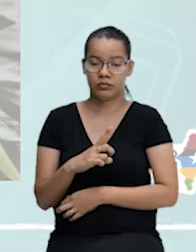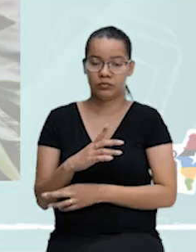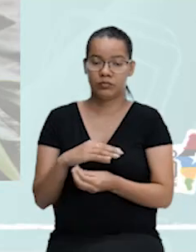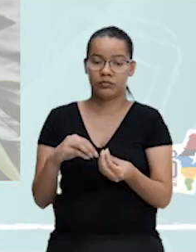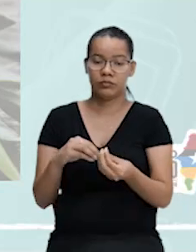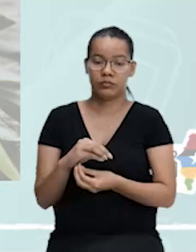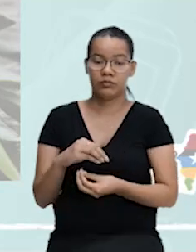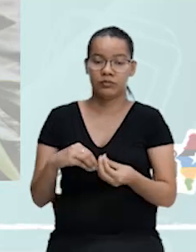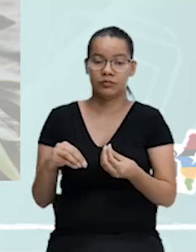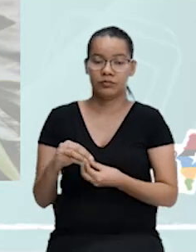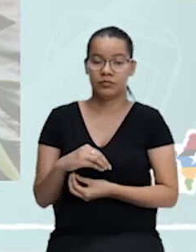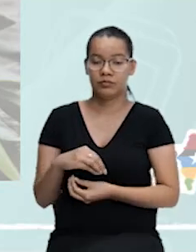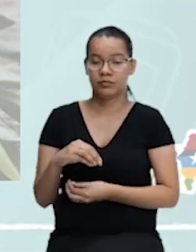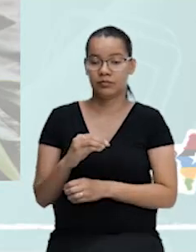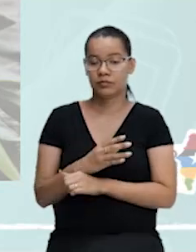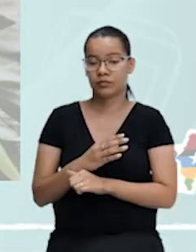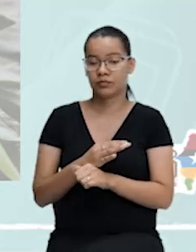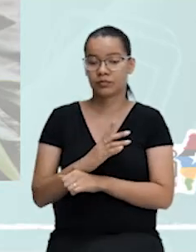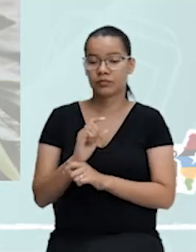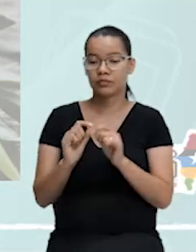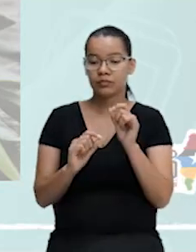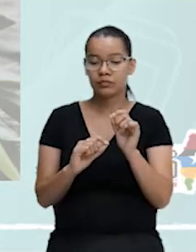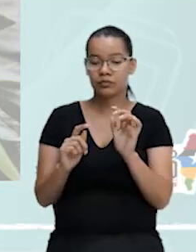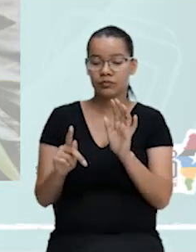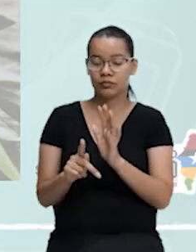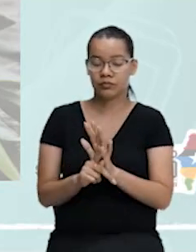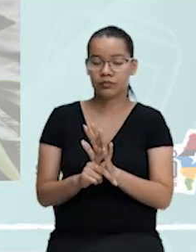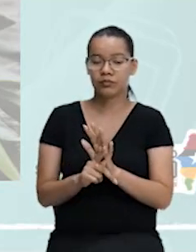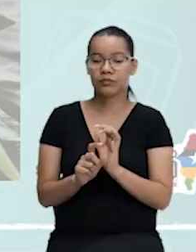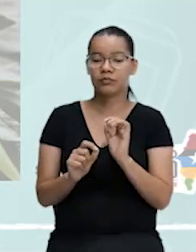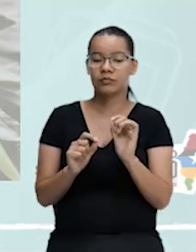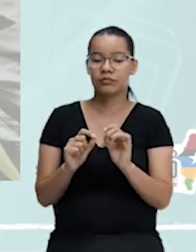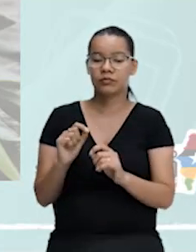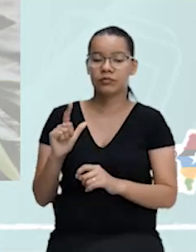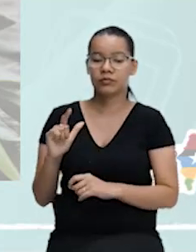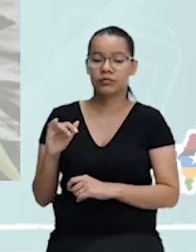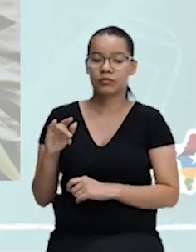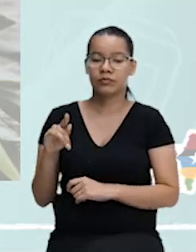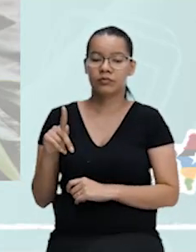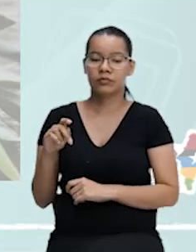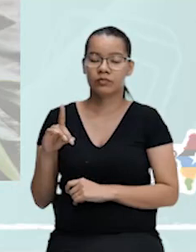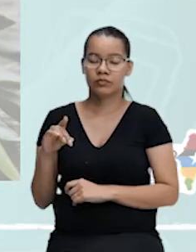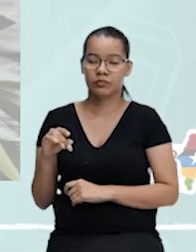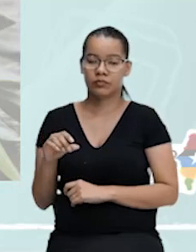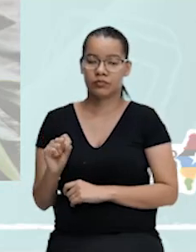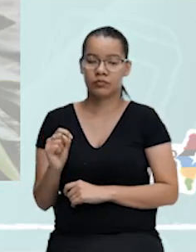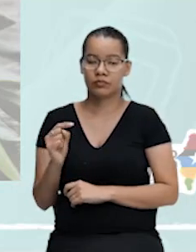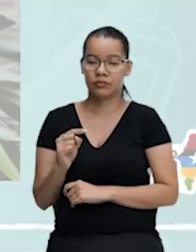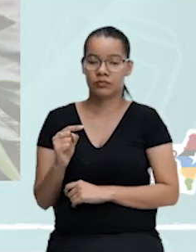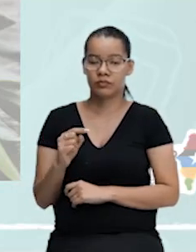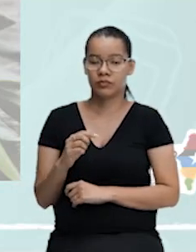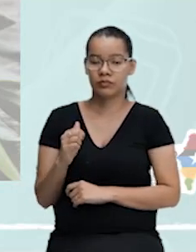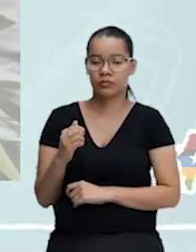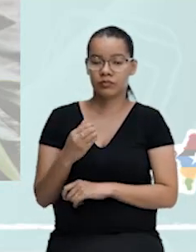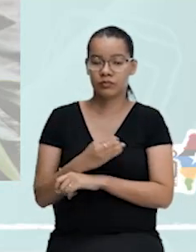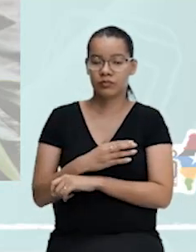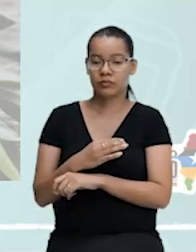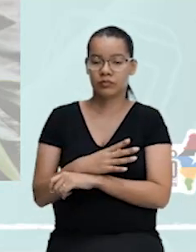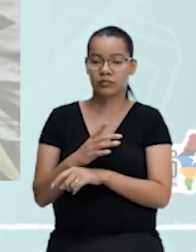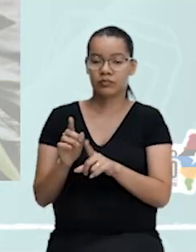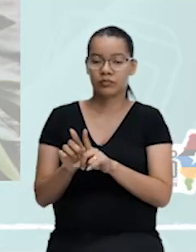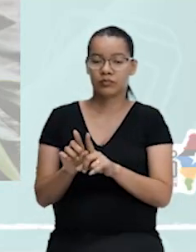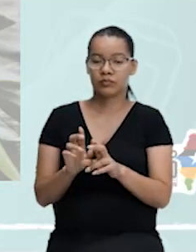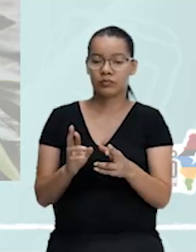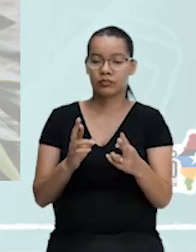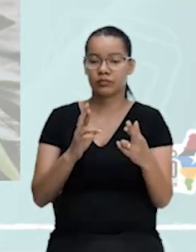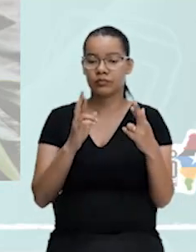de ácidos graxos que são constituintes dos lipídios. Esses ácidos graxos também são os